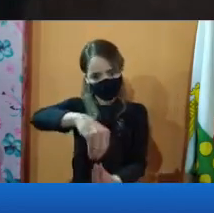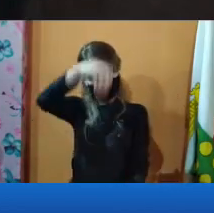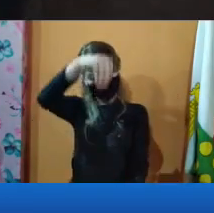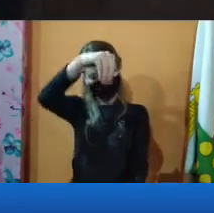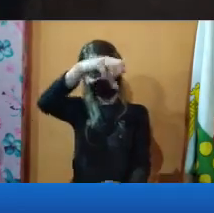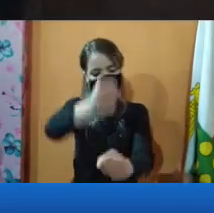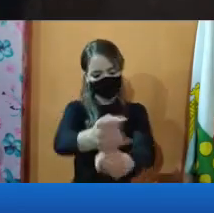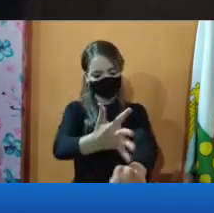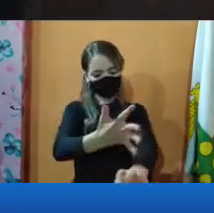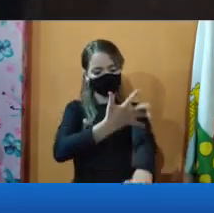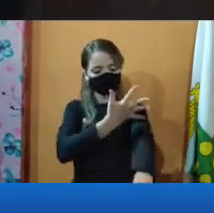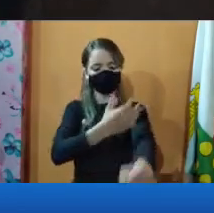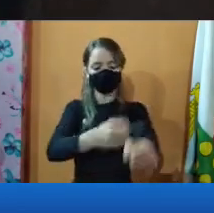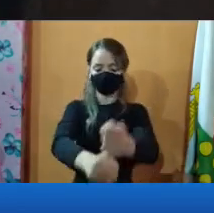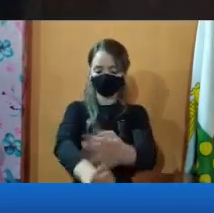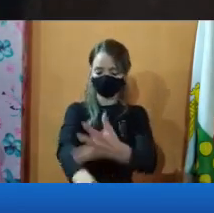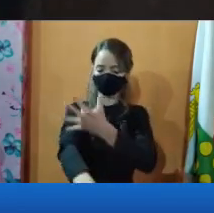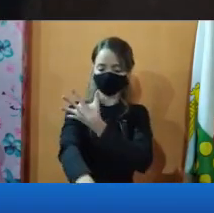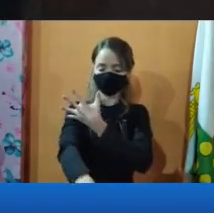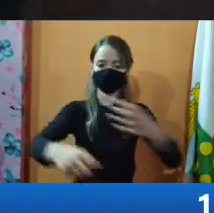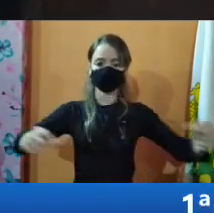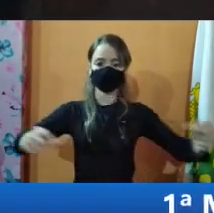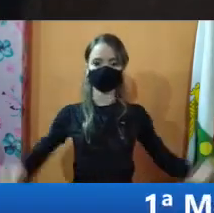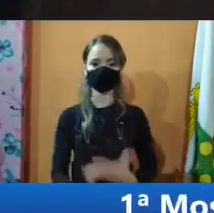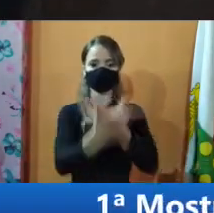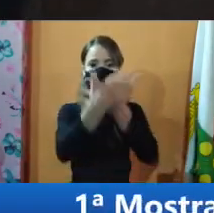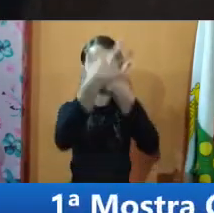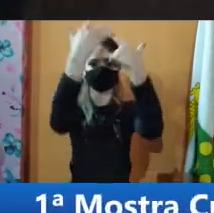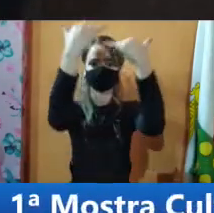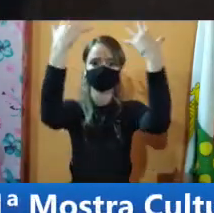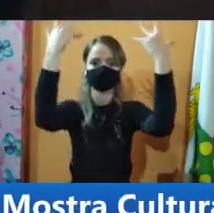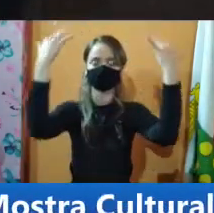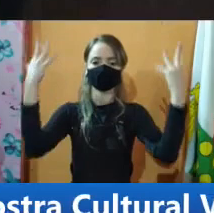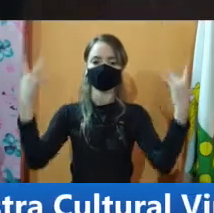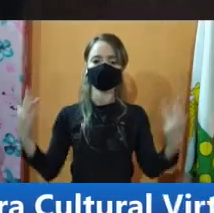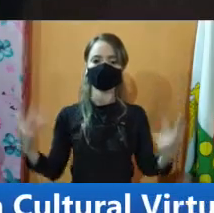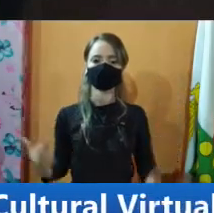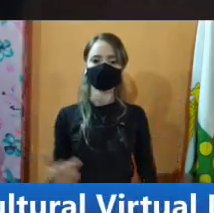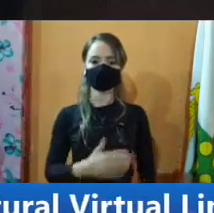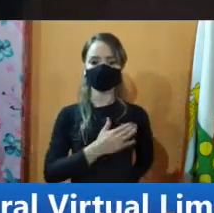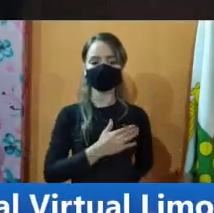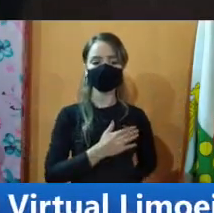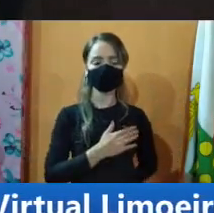alma, cheia de encantos mil.